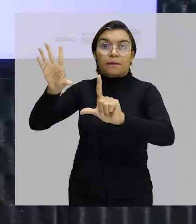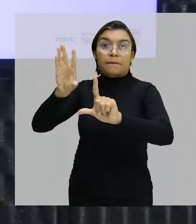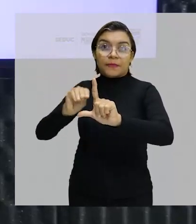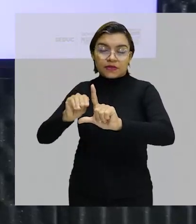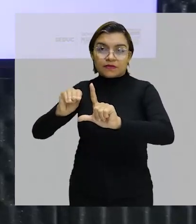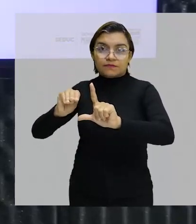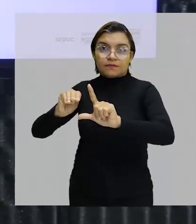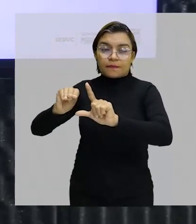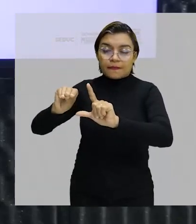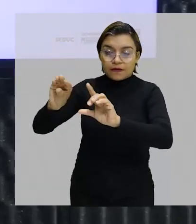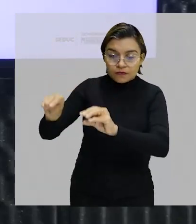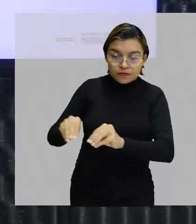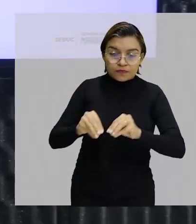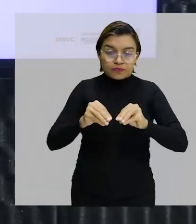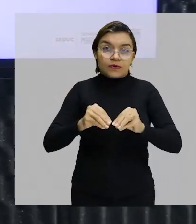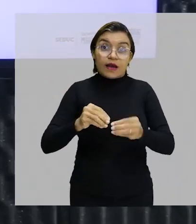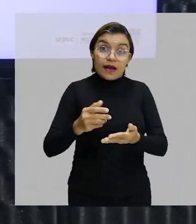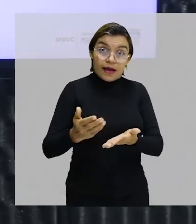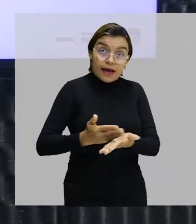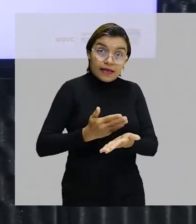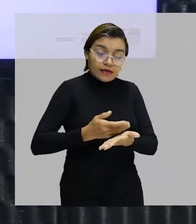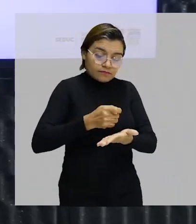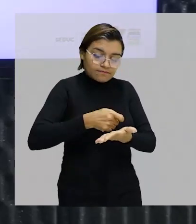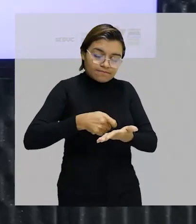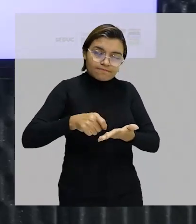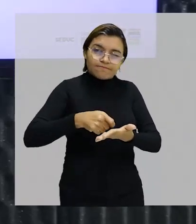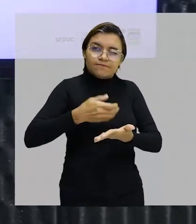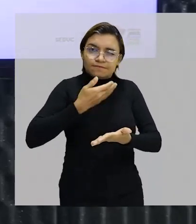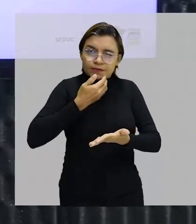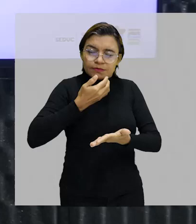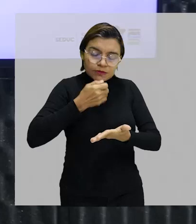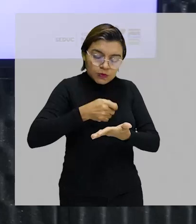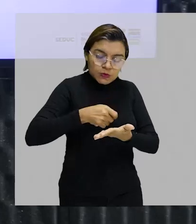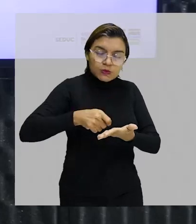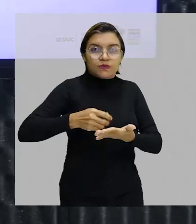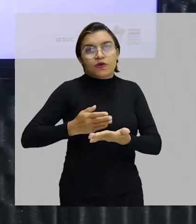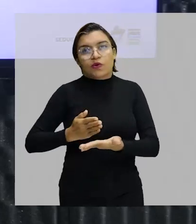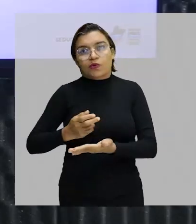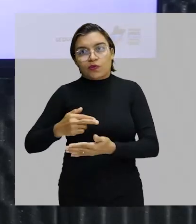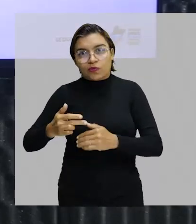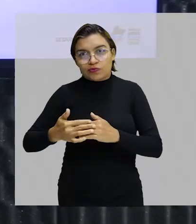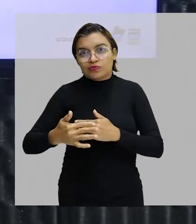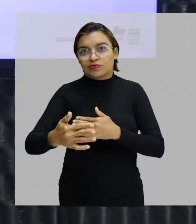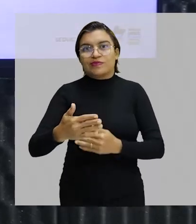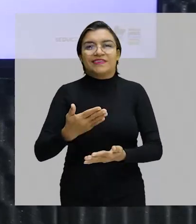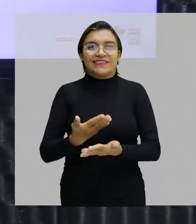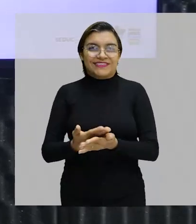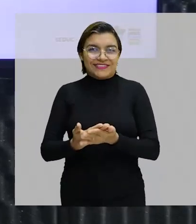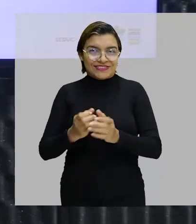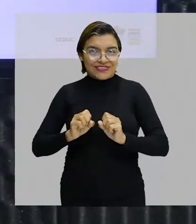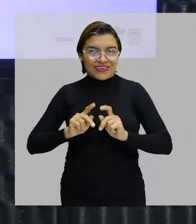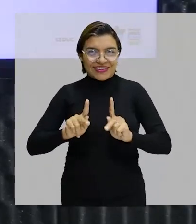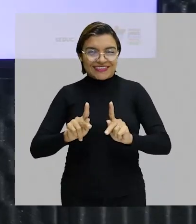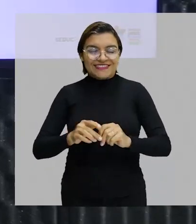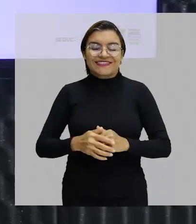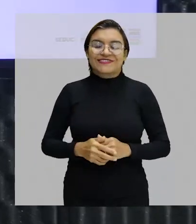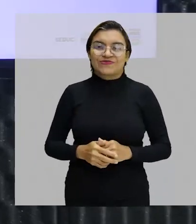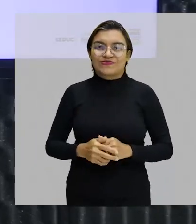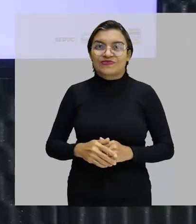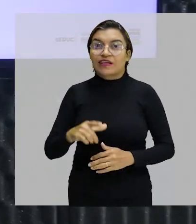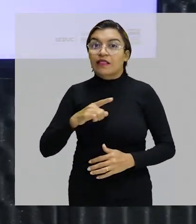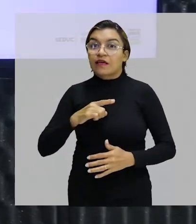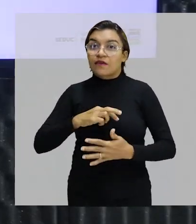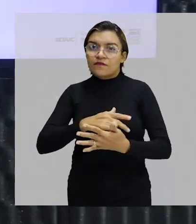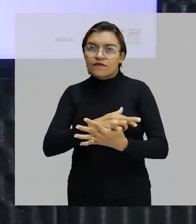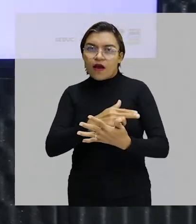essas informações para o seu caderno e aí você vai continuar com os seus estudos. Show de bola? Bom, estamos em uma série